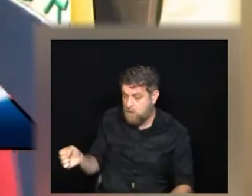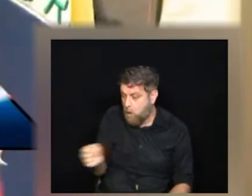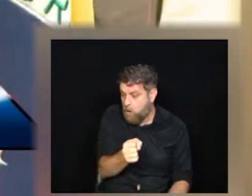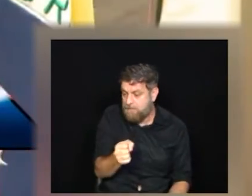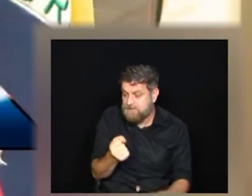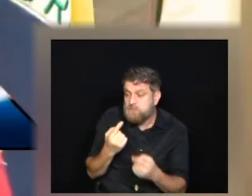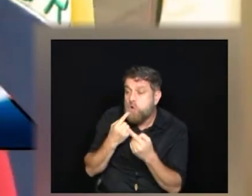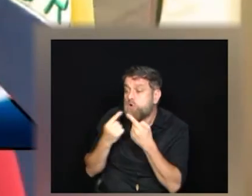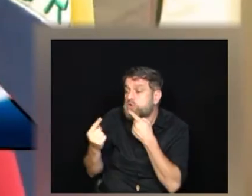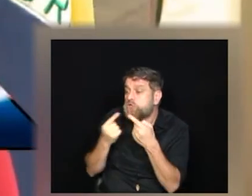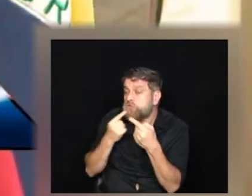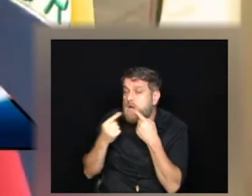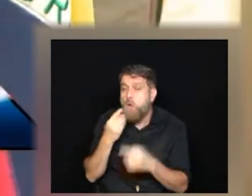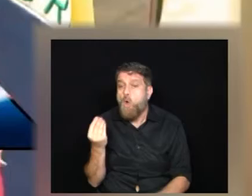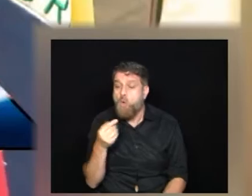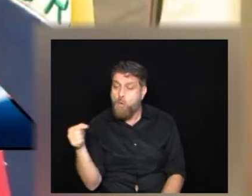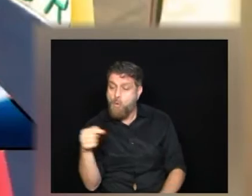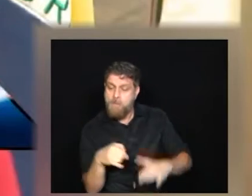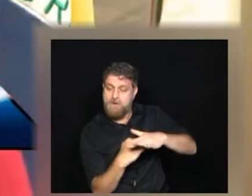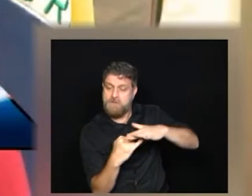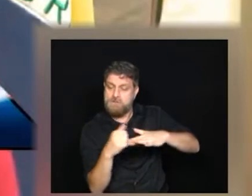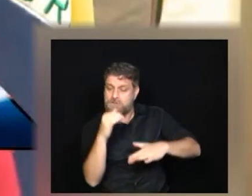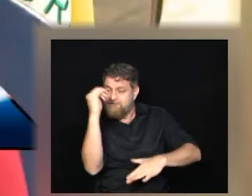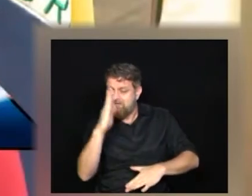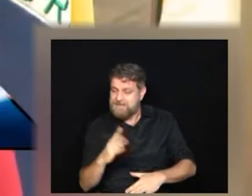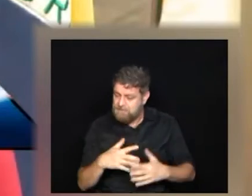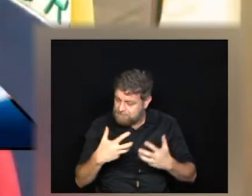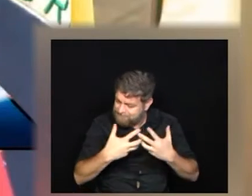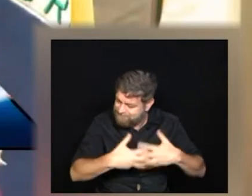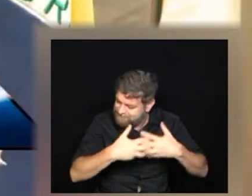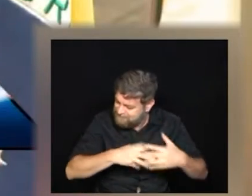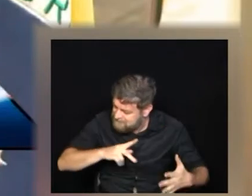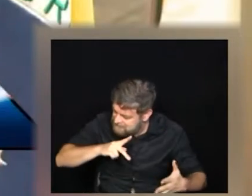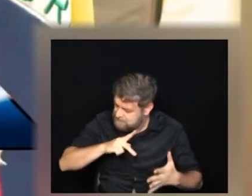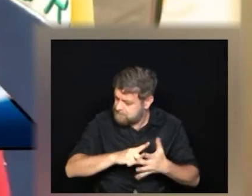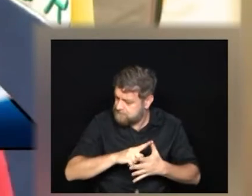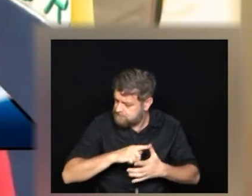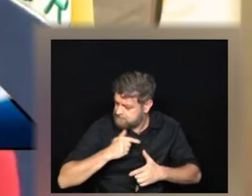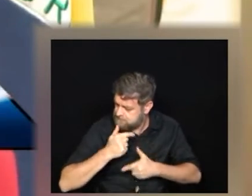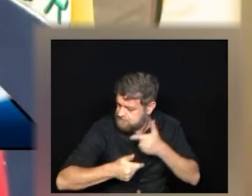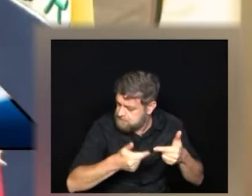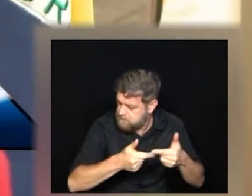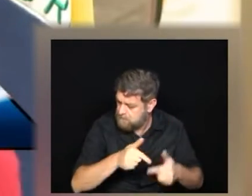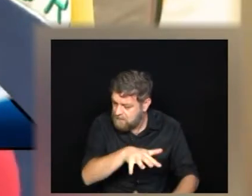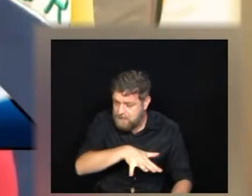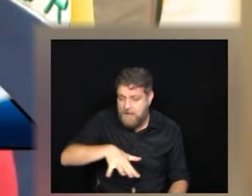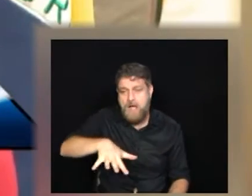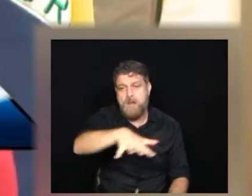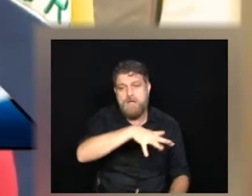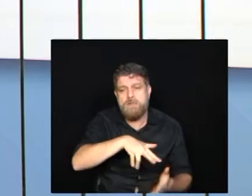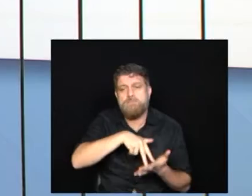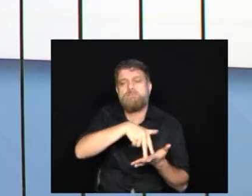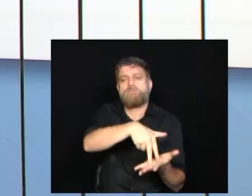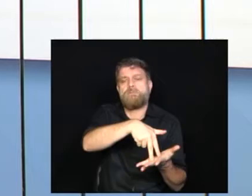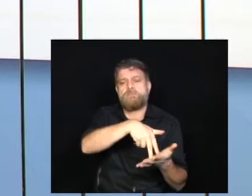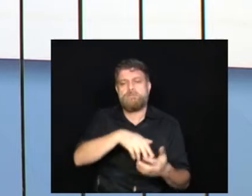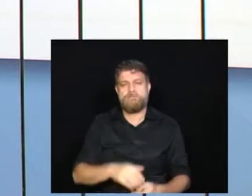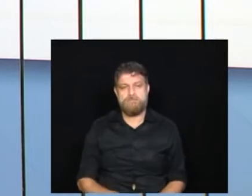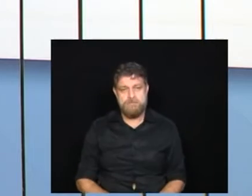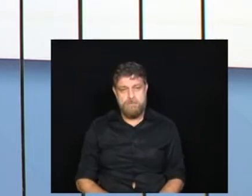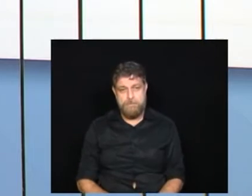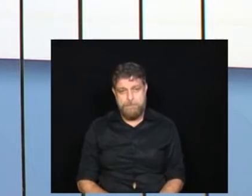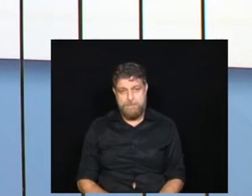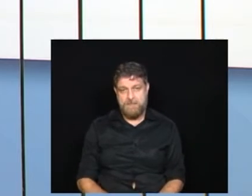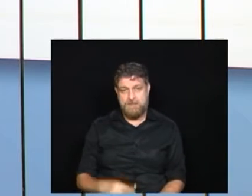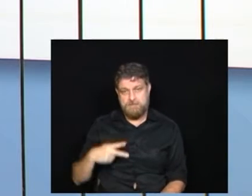diálogo, né? Como que o Instituto Federal pode, de fato, ter uma atuação efetiva naquele espaço.